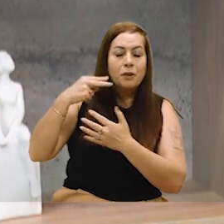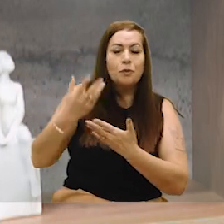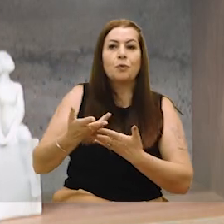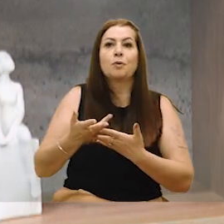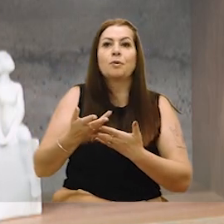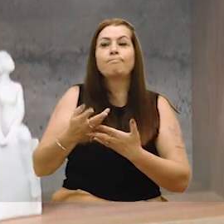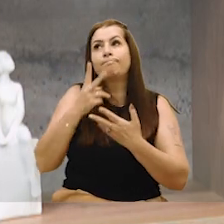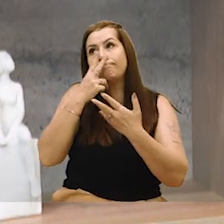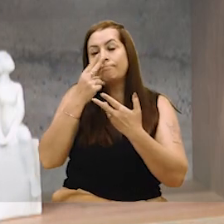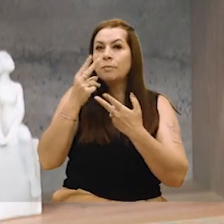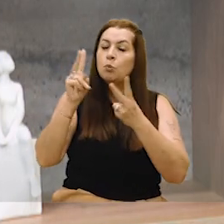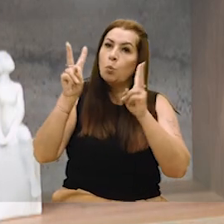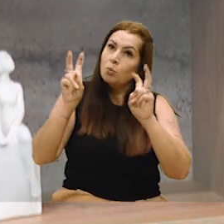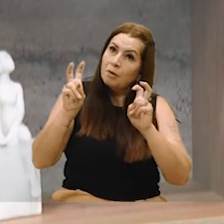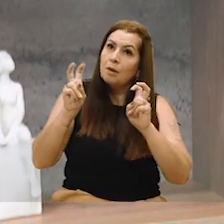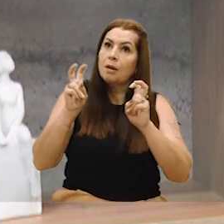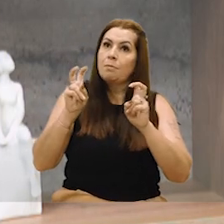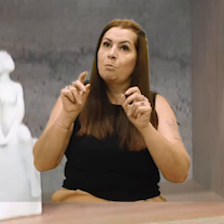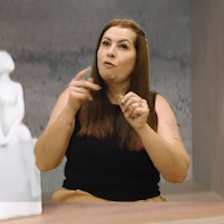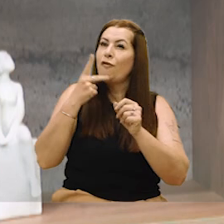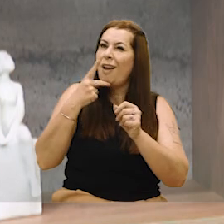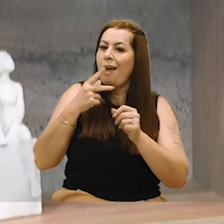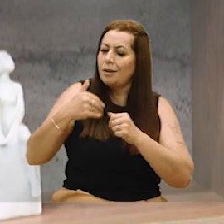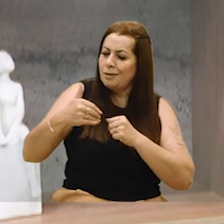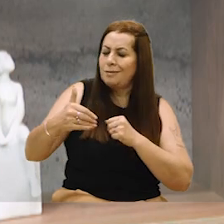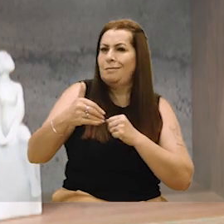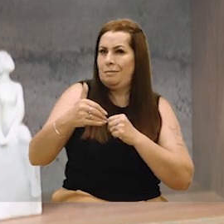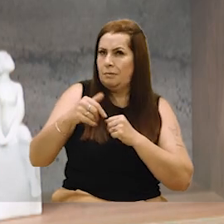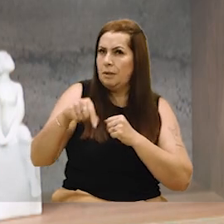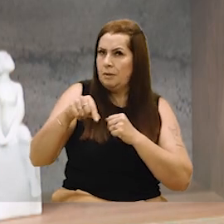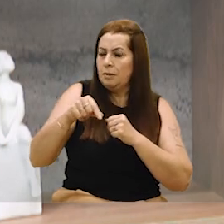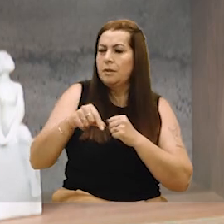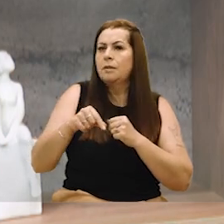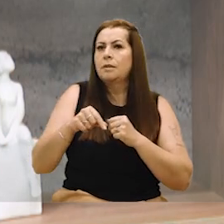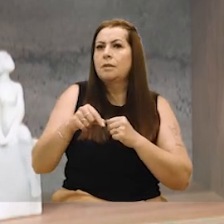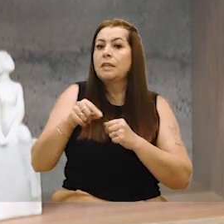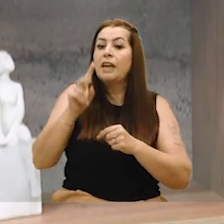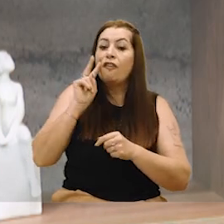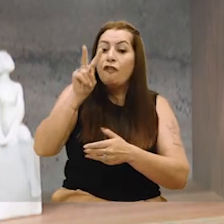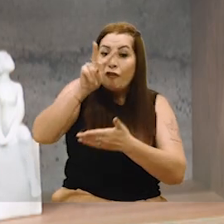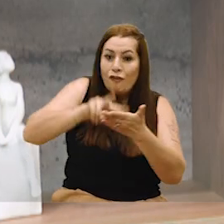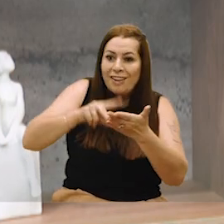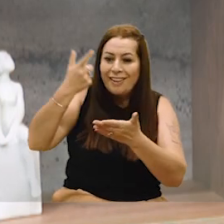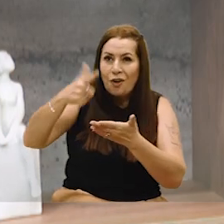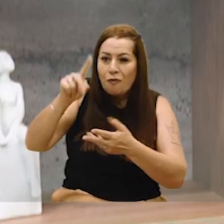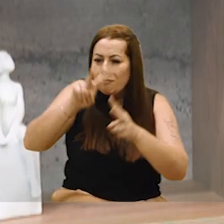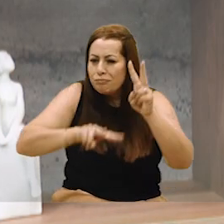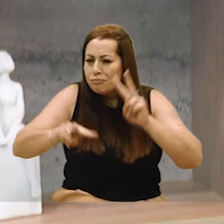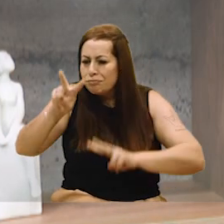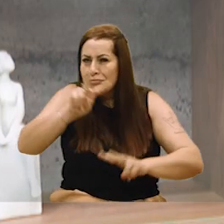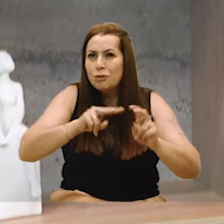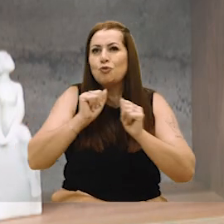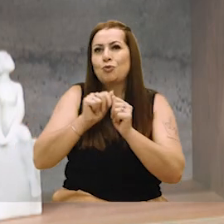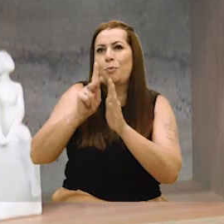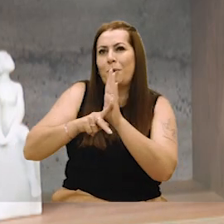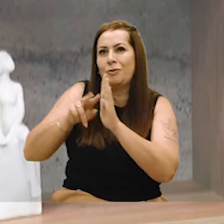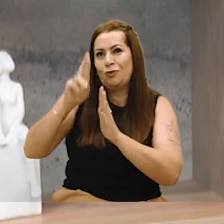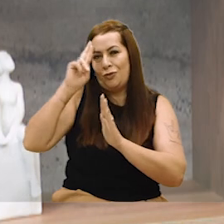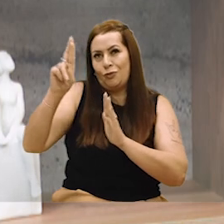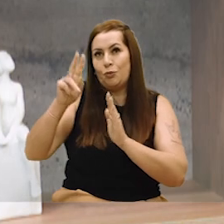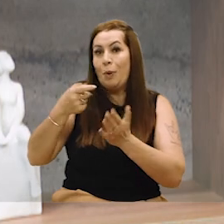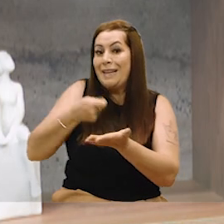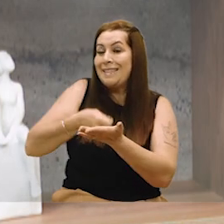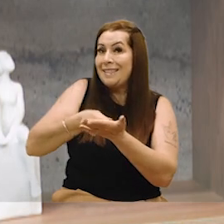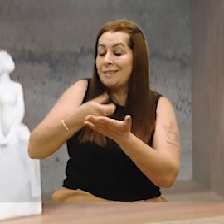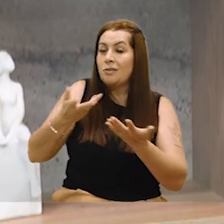será um tema muito abordado no decorrer desta legislatura, que é revisar o plano diretor em consonância até